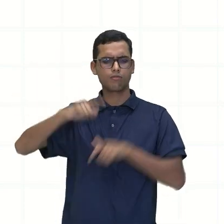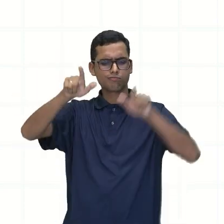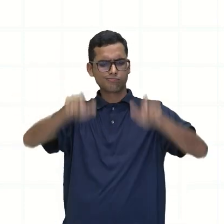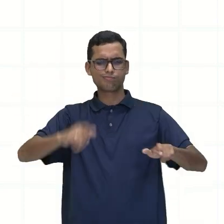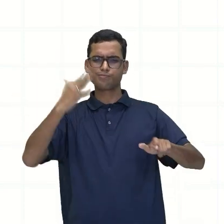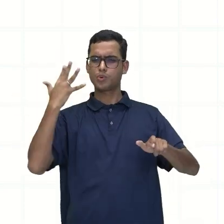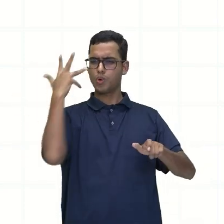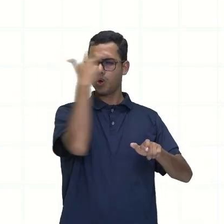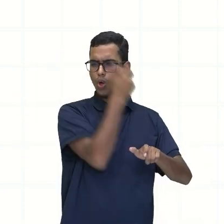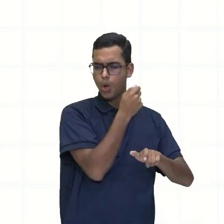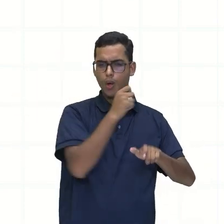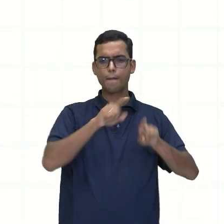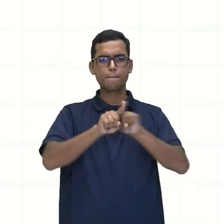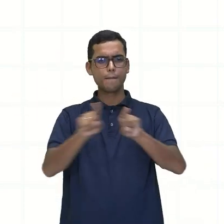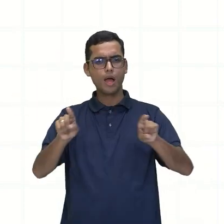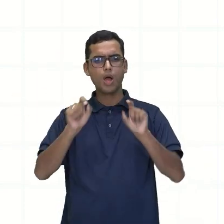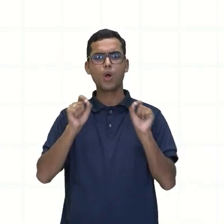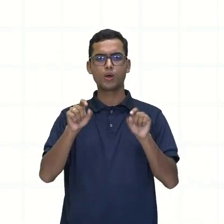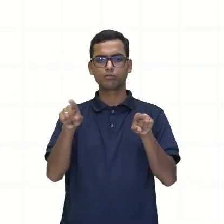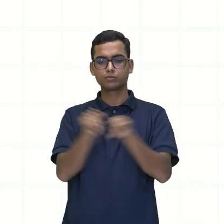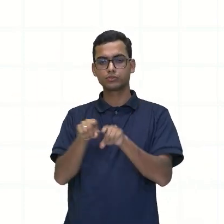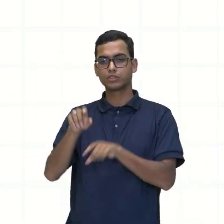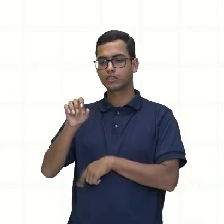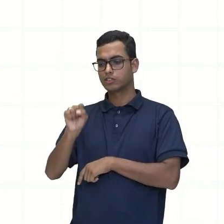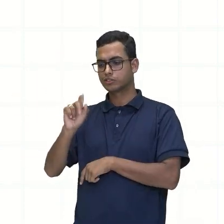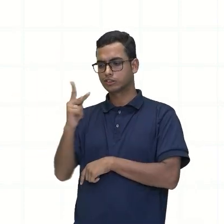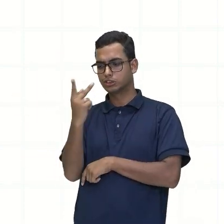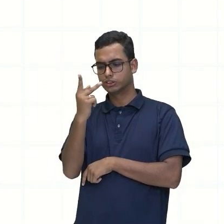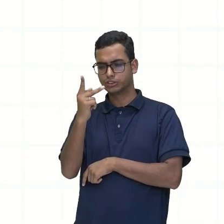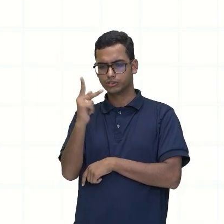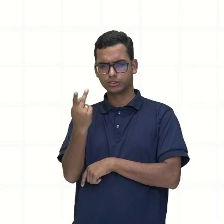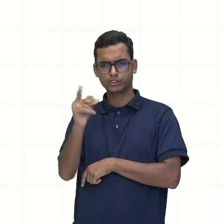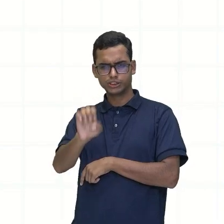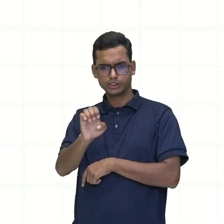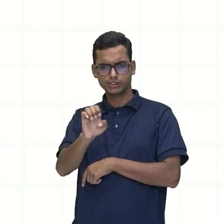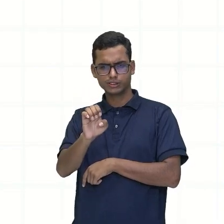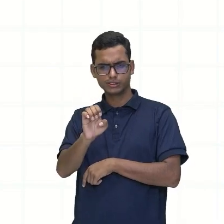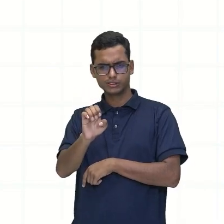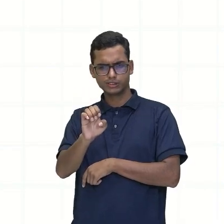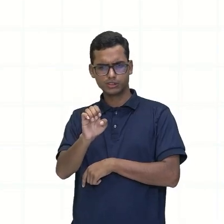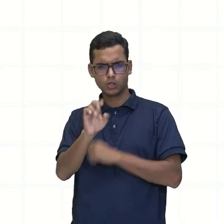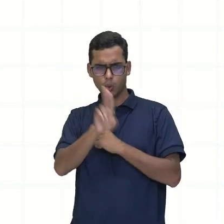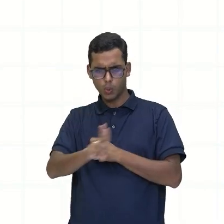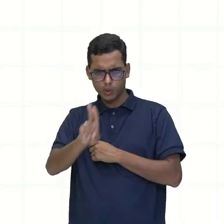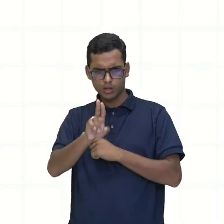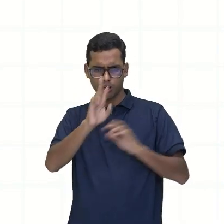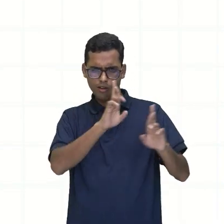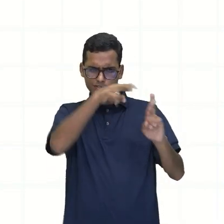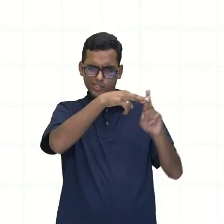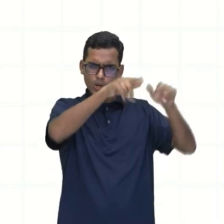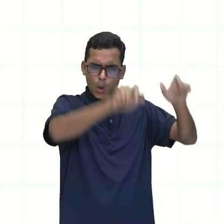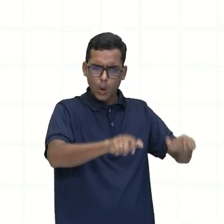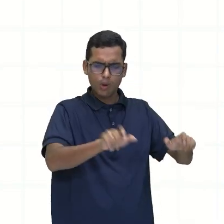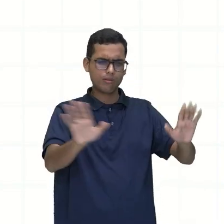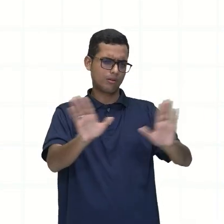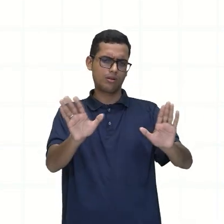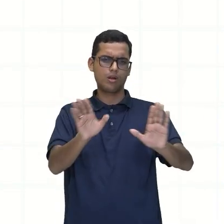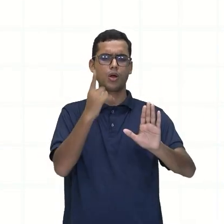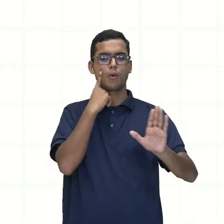seres humanos, tá bom? Certo? Para ela, ela. Se é Manaus, não é a pessoa, eu vou usar o